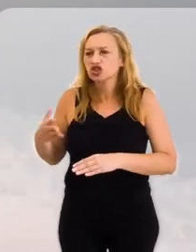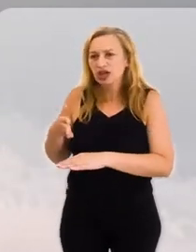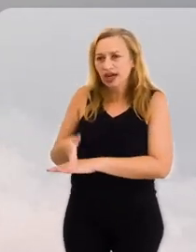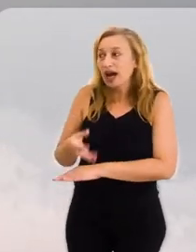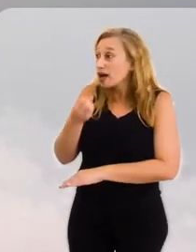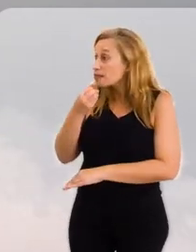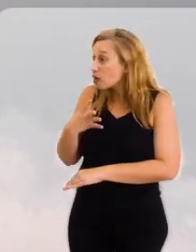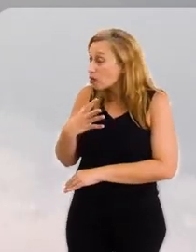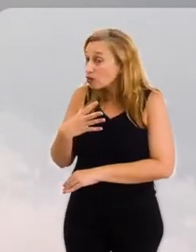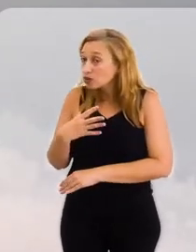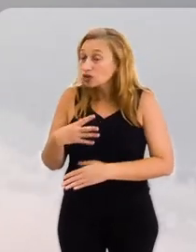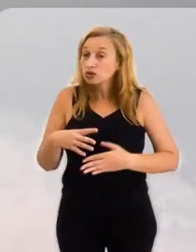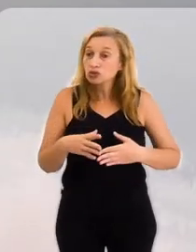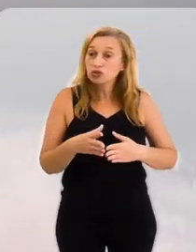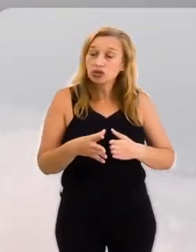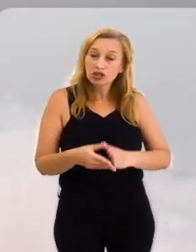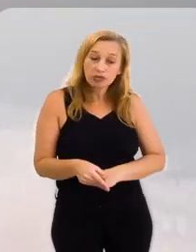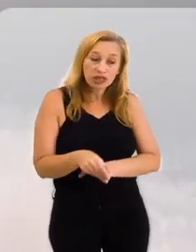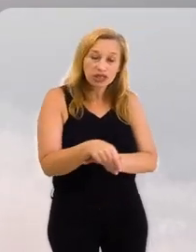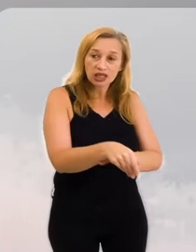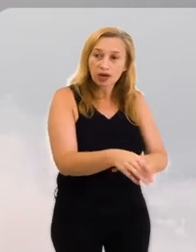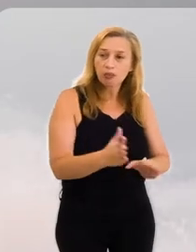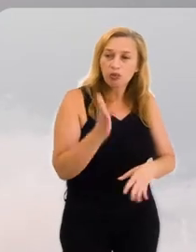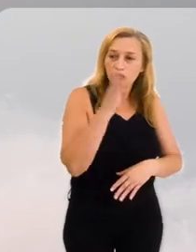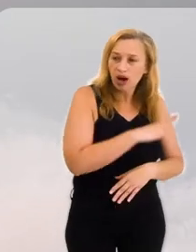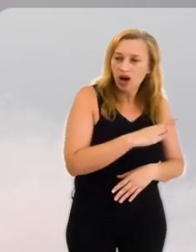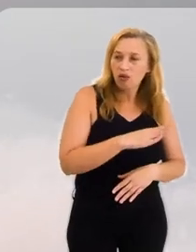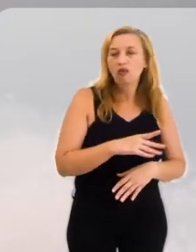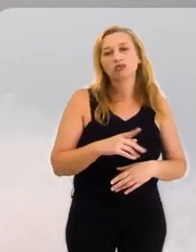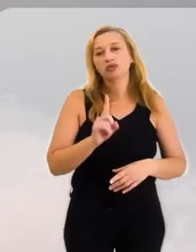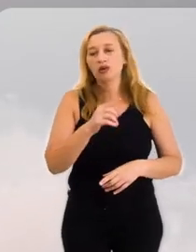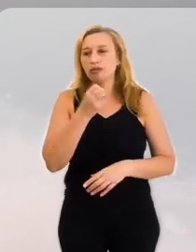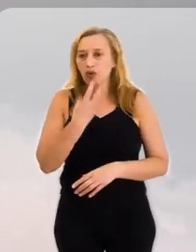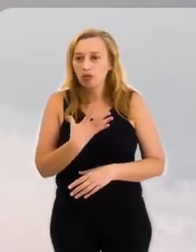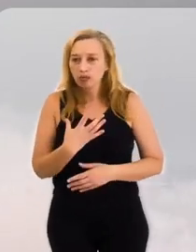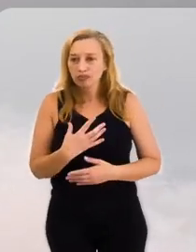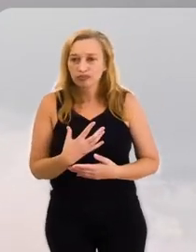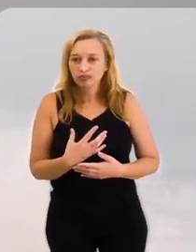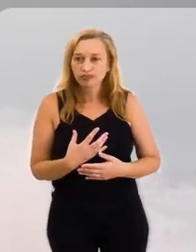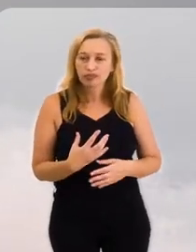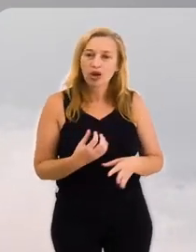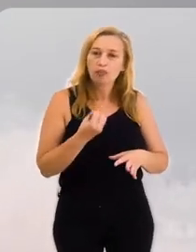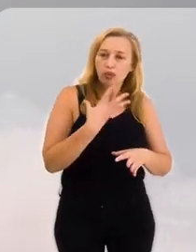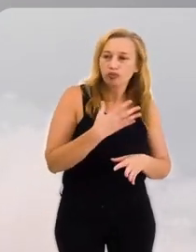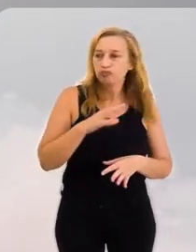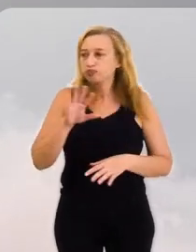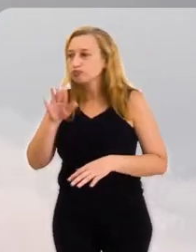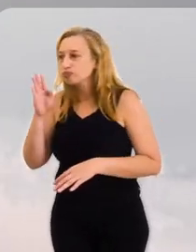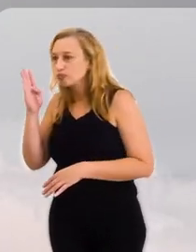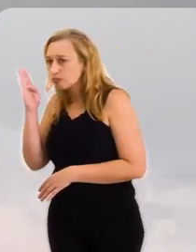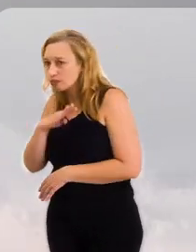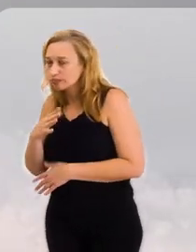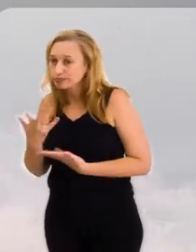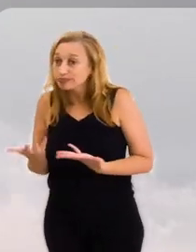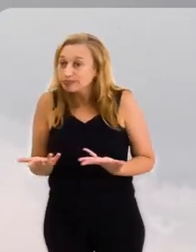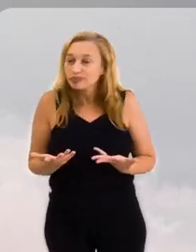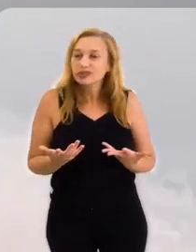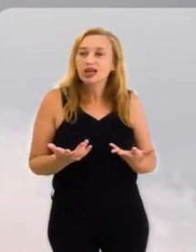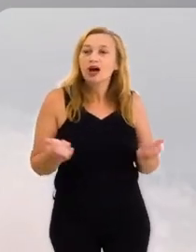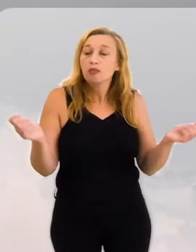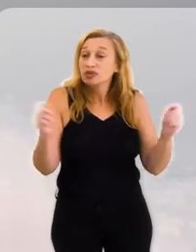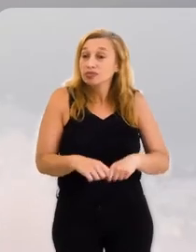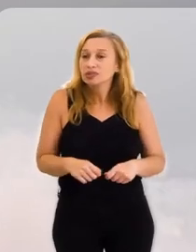é bom tudo que me leva na direção contrária é mal nenhum momento a gente vai dizer para você o que é bom que é bom vai